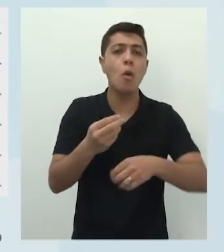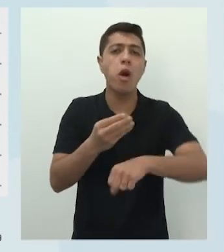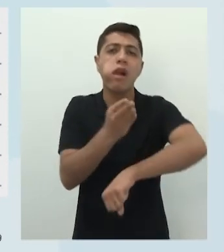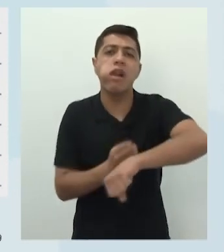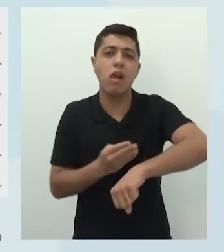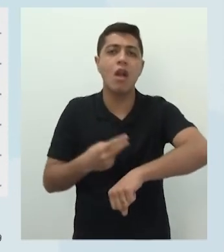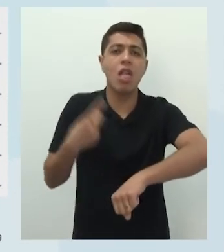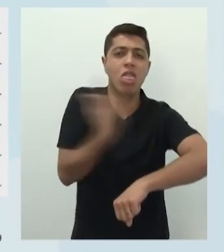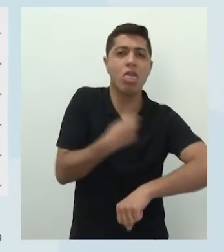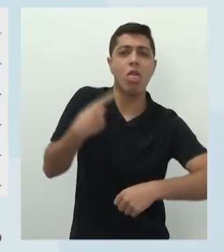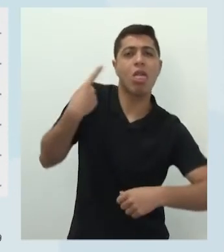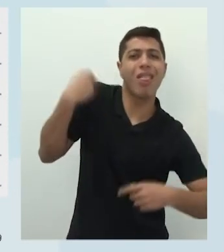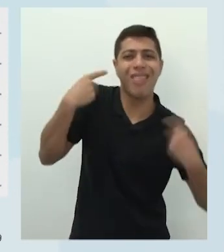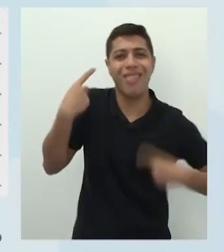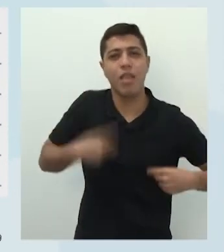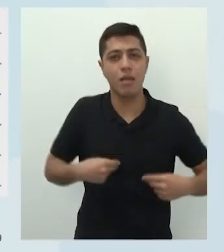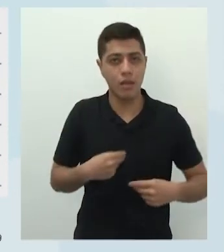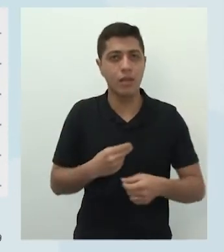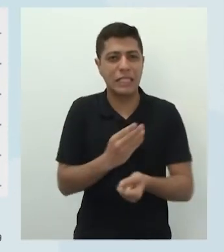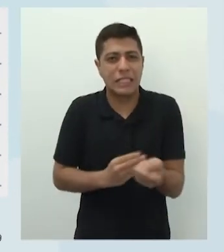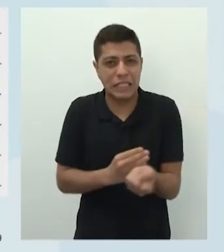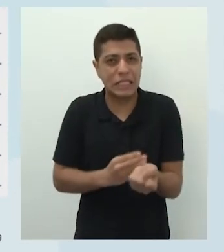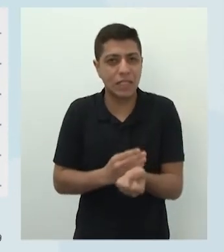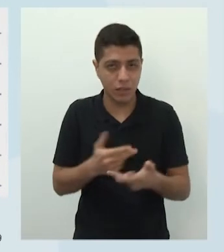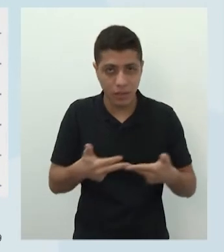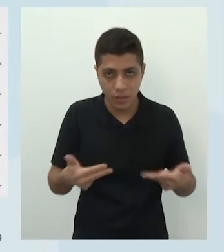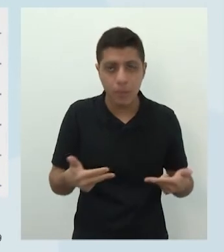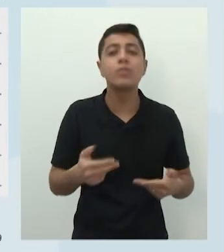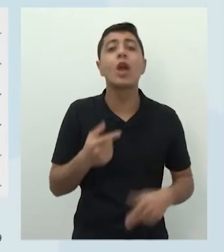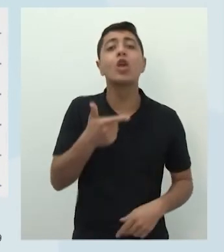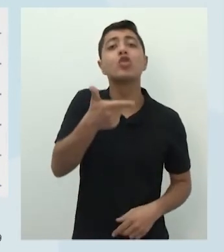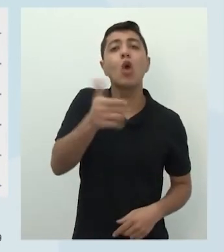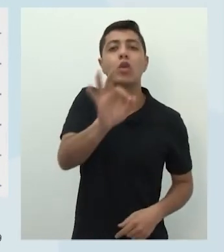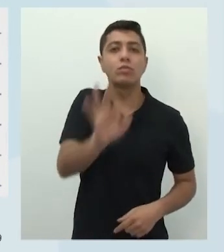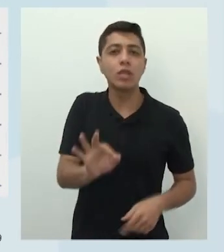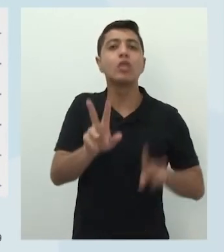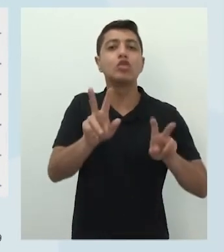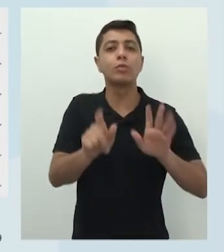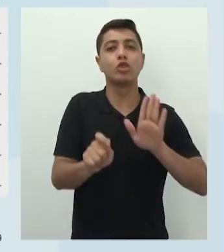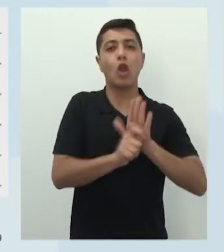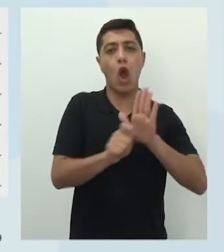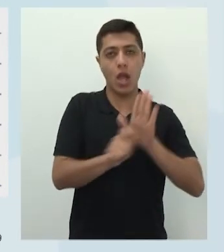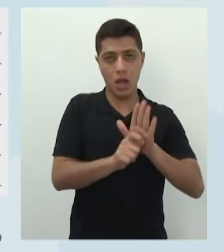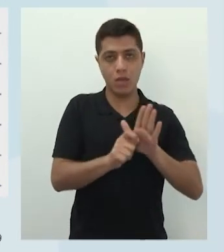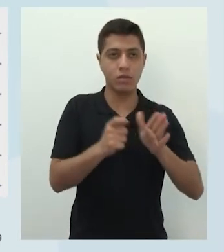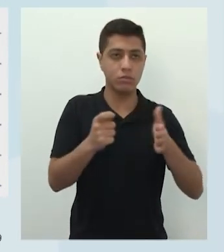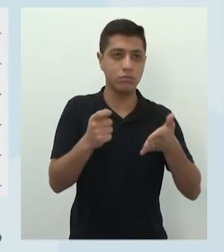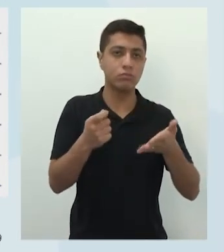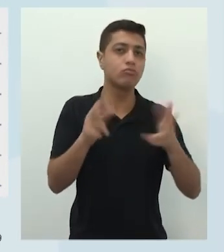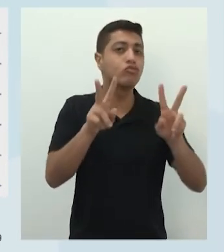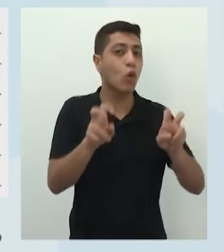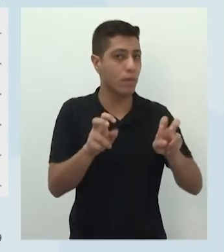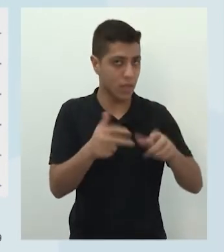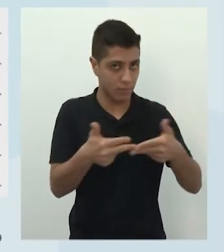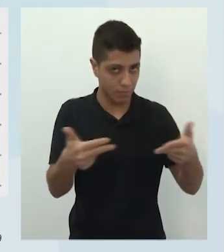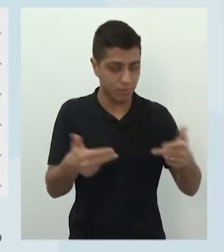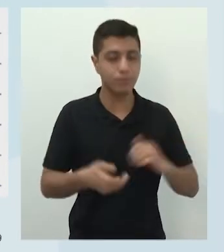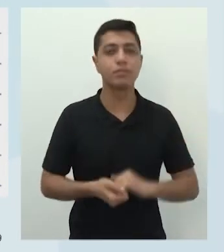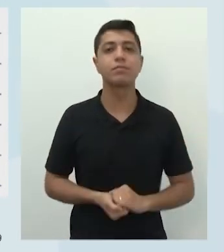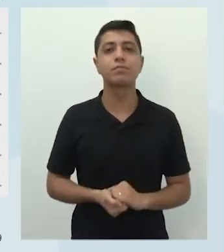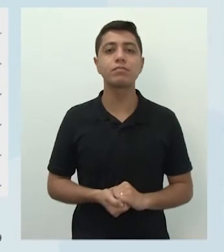praticamente 22% já entrou em contato com cena de violência. 15% já entrou em contato com forma para ficar